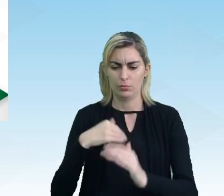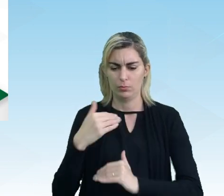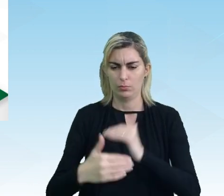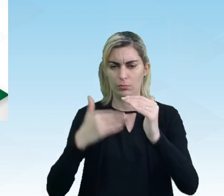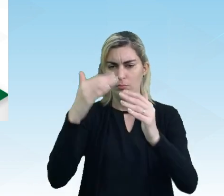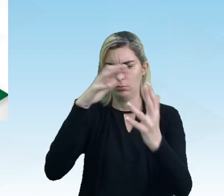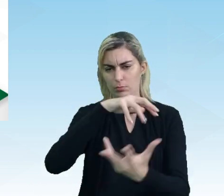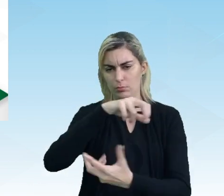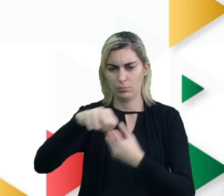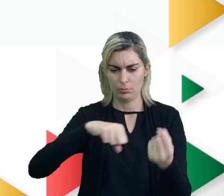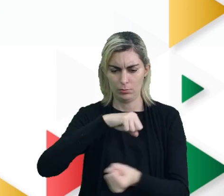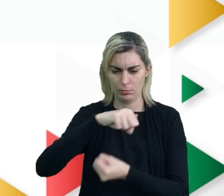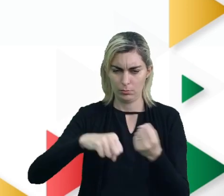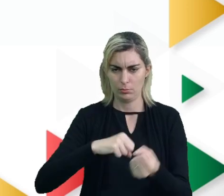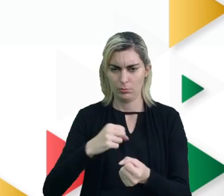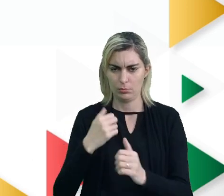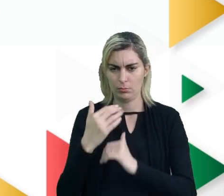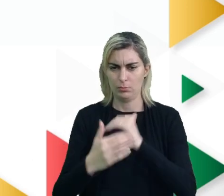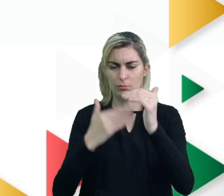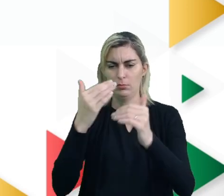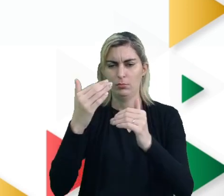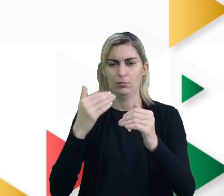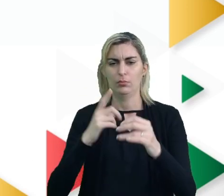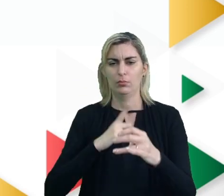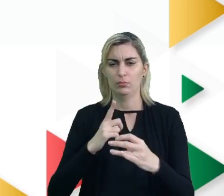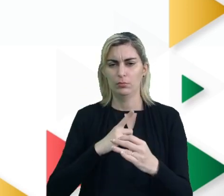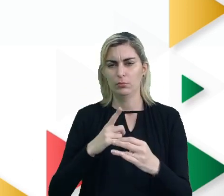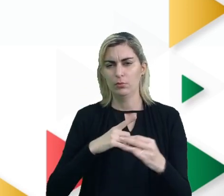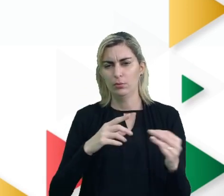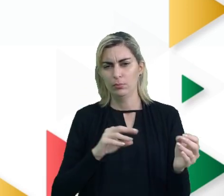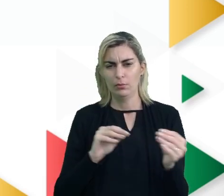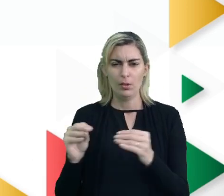desenvolvimento sustentável, crescer com medidas